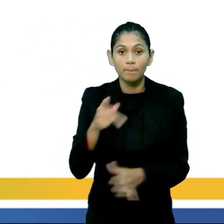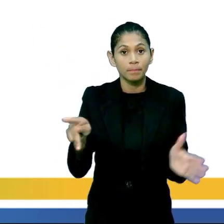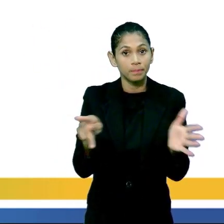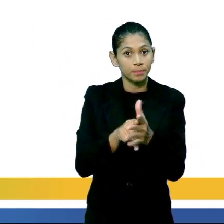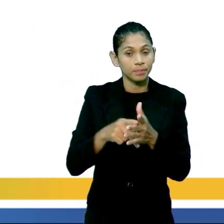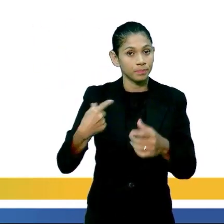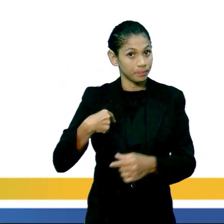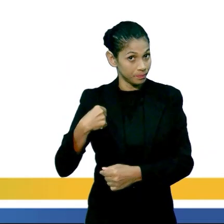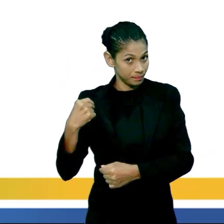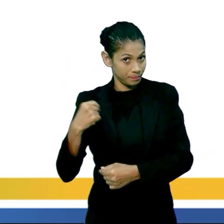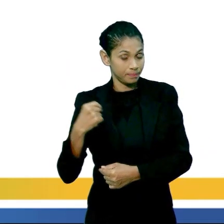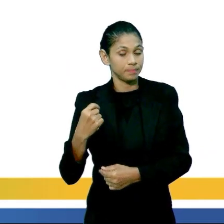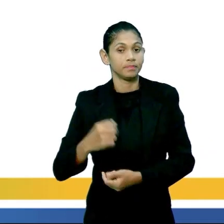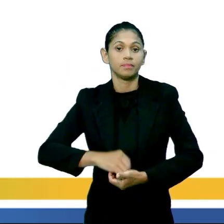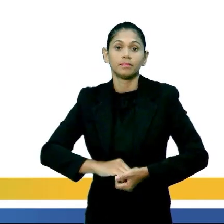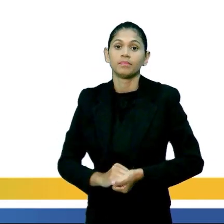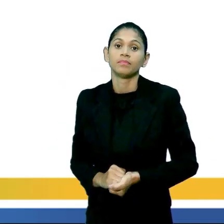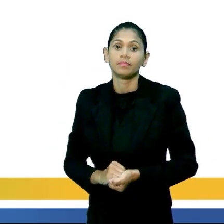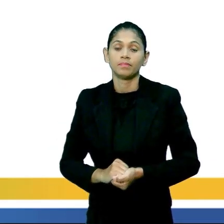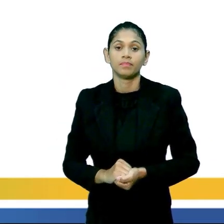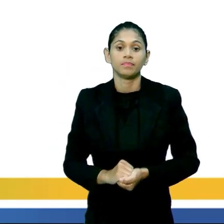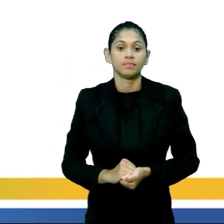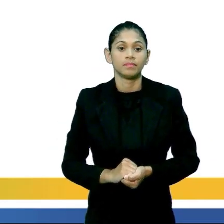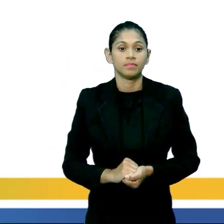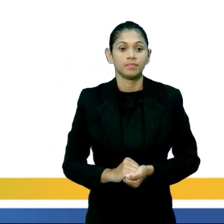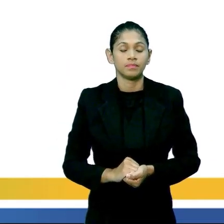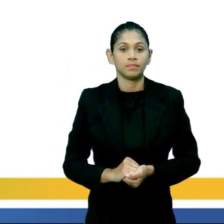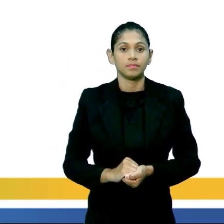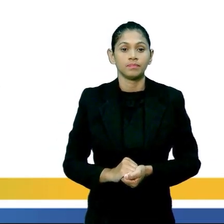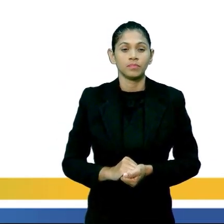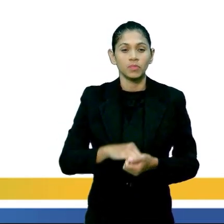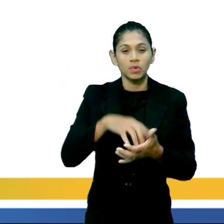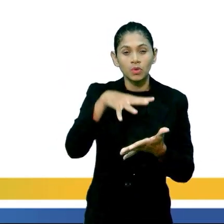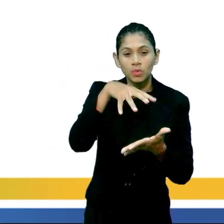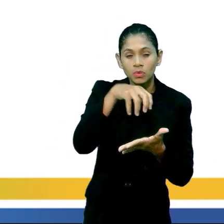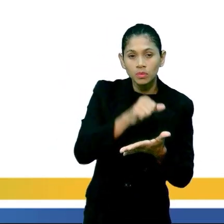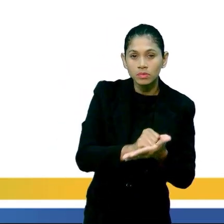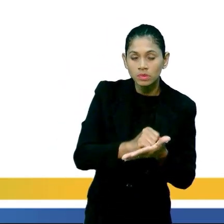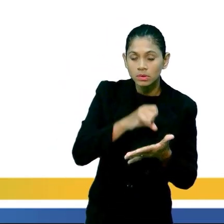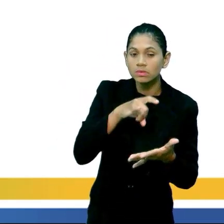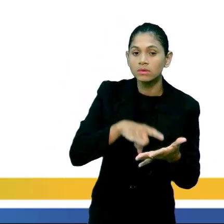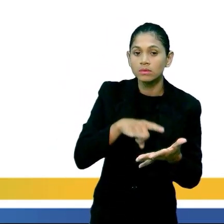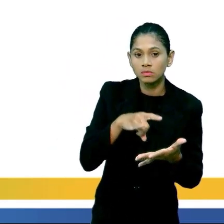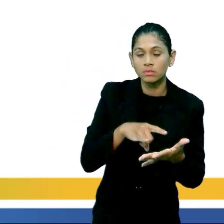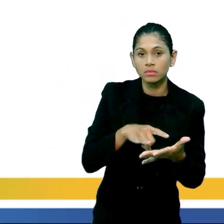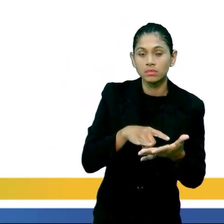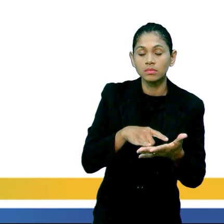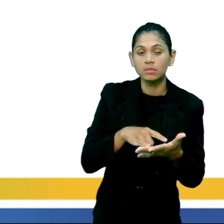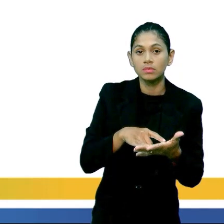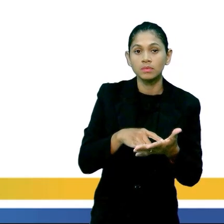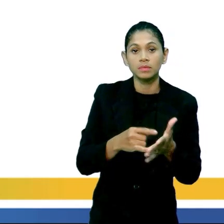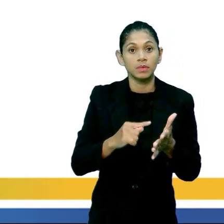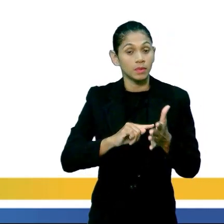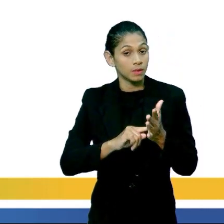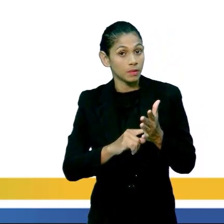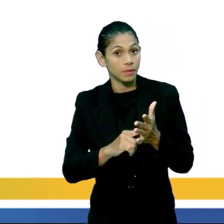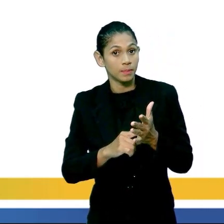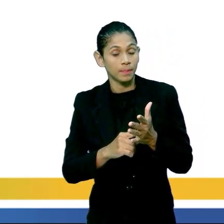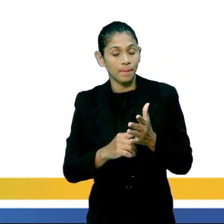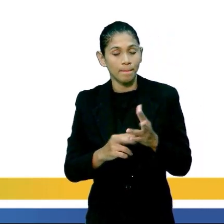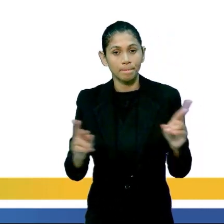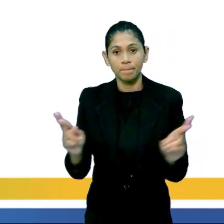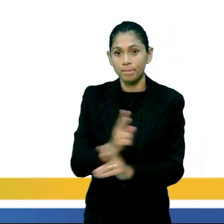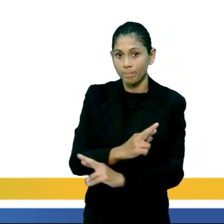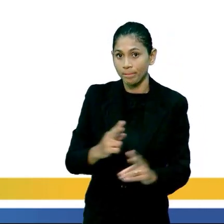principalmente. Então, o enunciado da questão diz: o registro efetuado pelo cronista neste texto harmoniza-se com